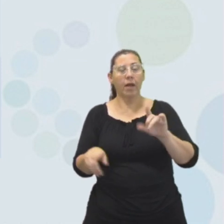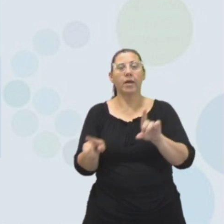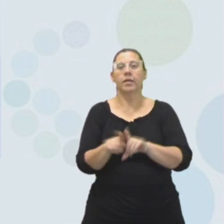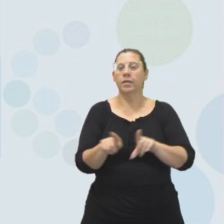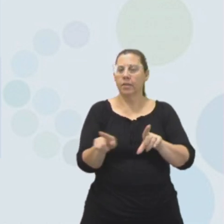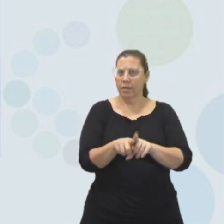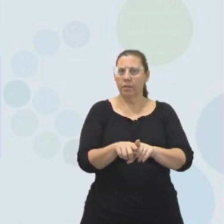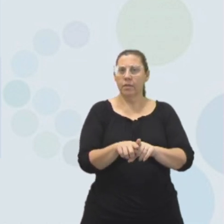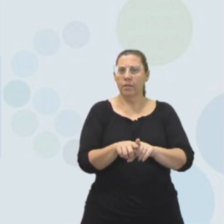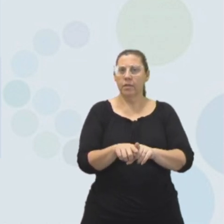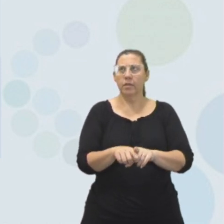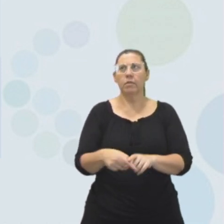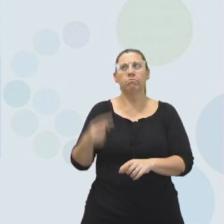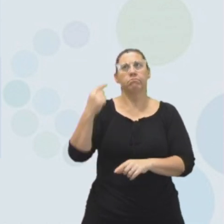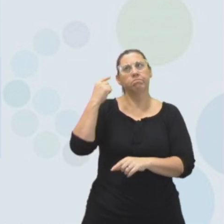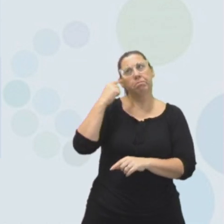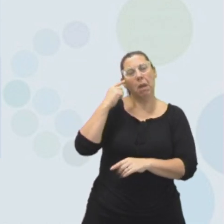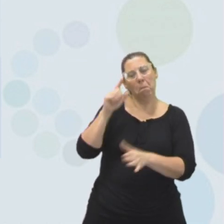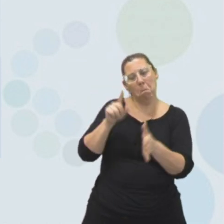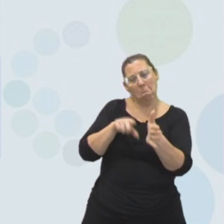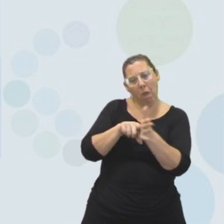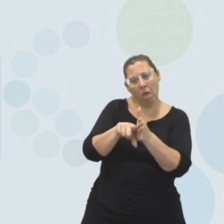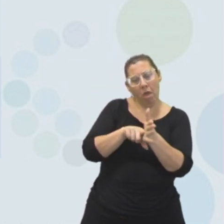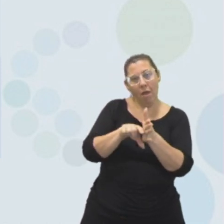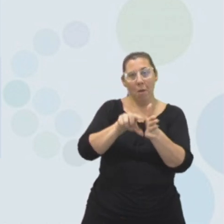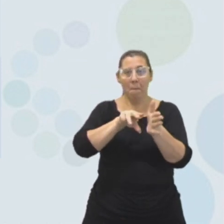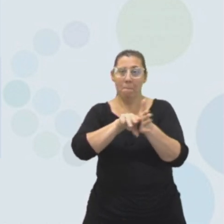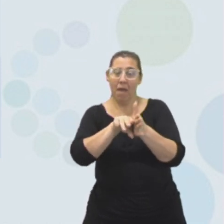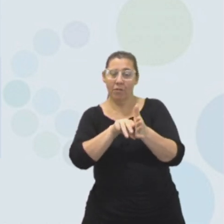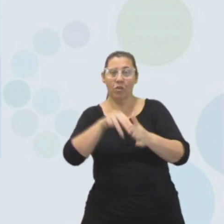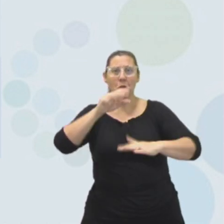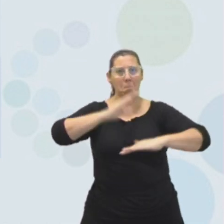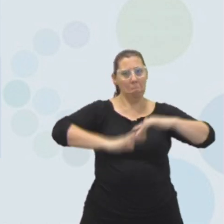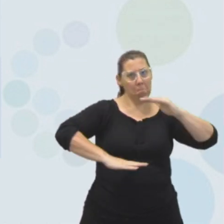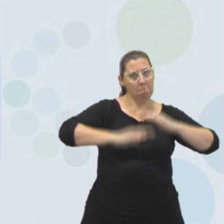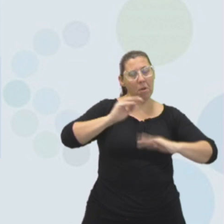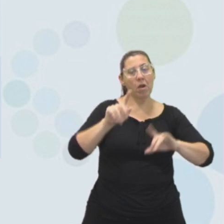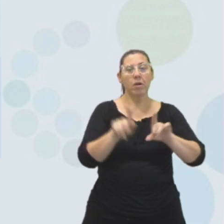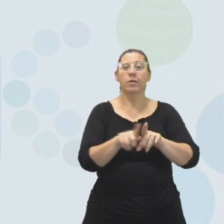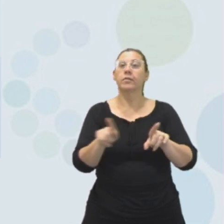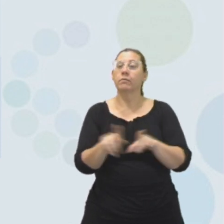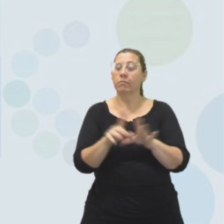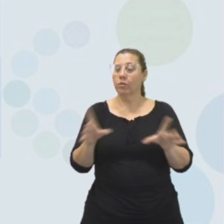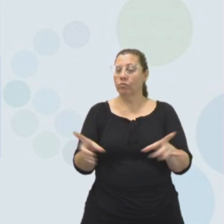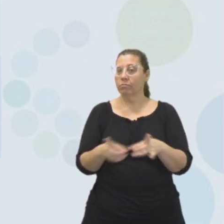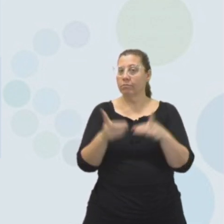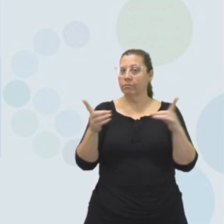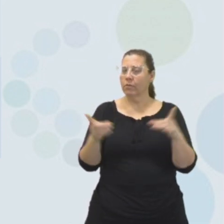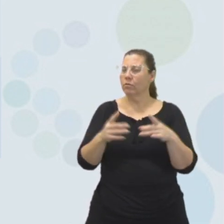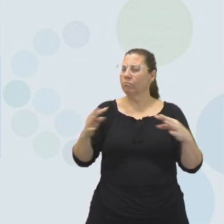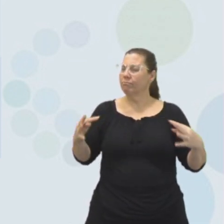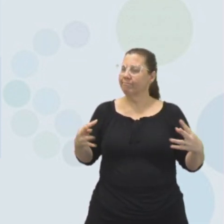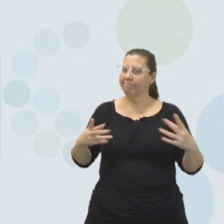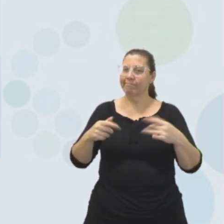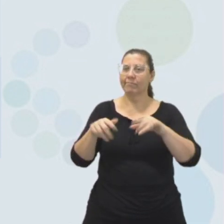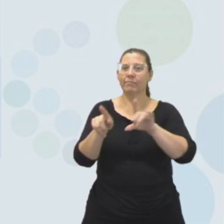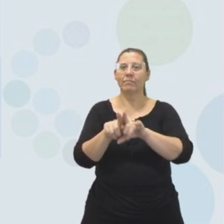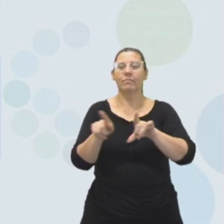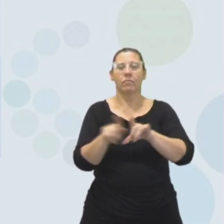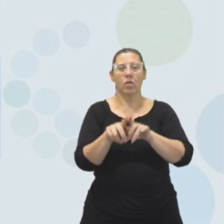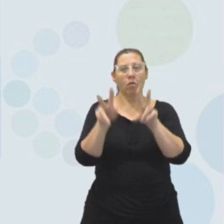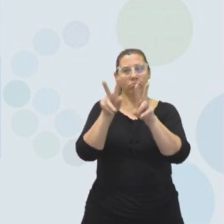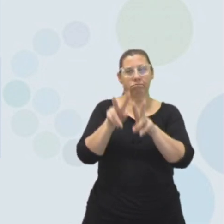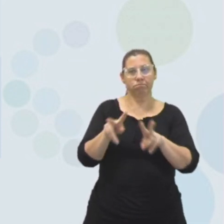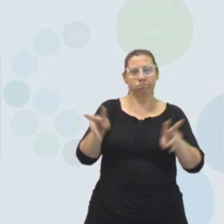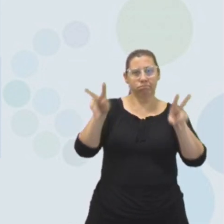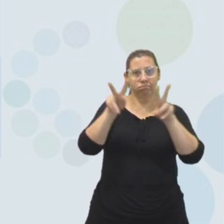fundamenta sua linha de pesquisa em metodologias ativas e nos recursos didáticos, sobretudo recursos